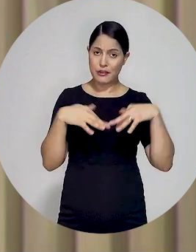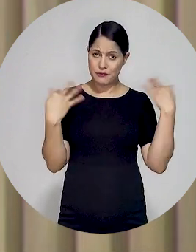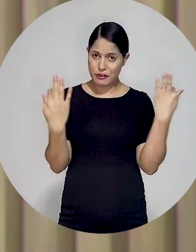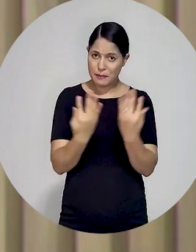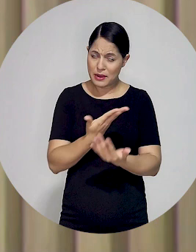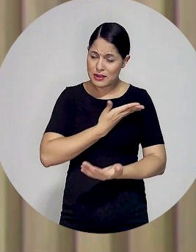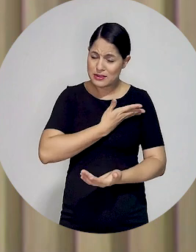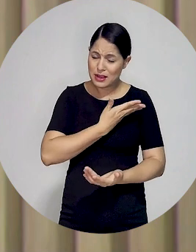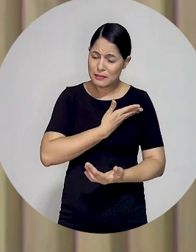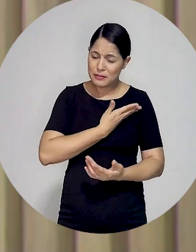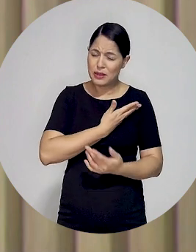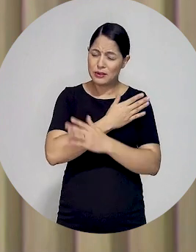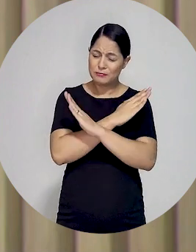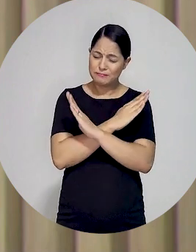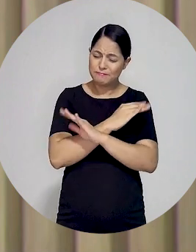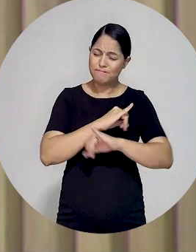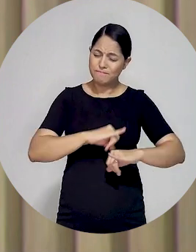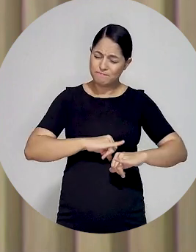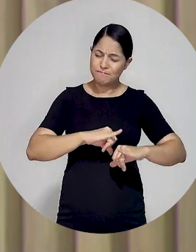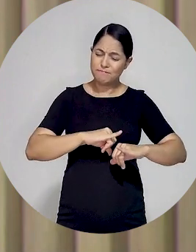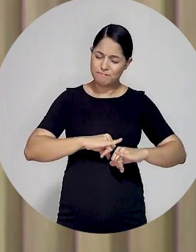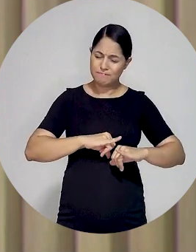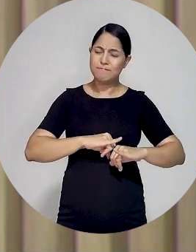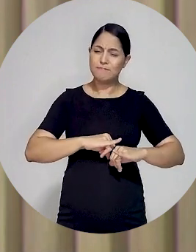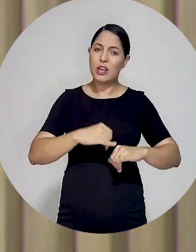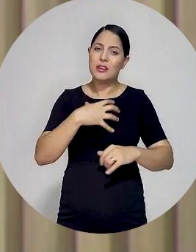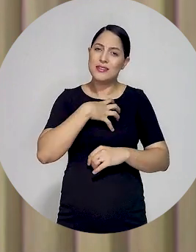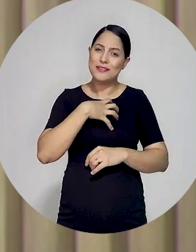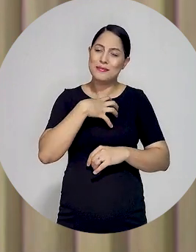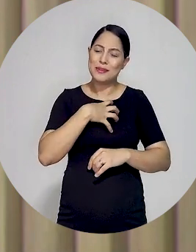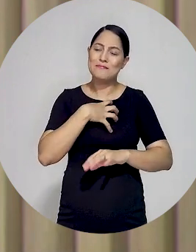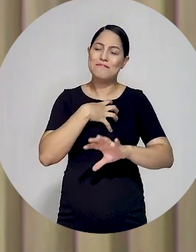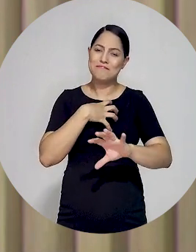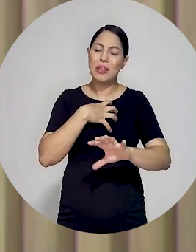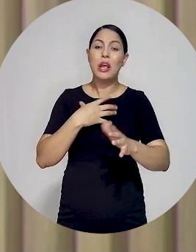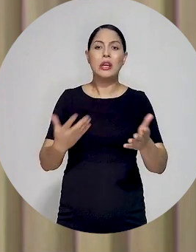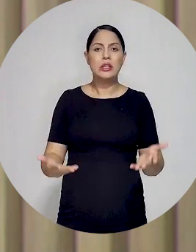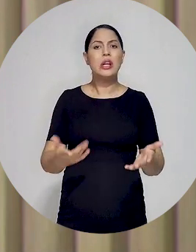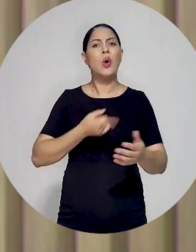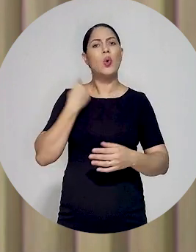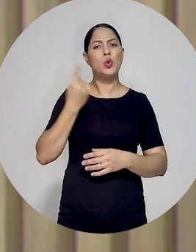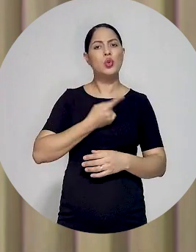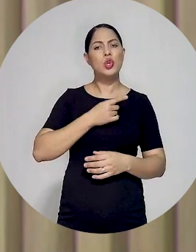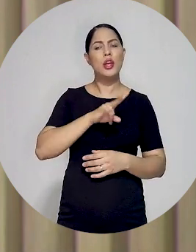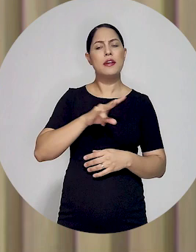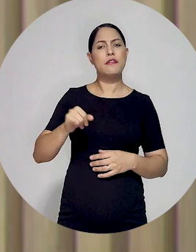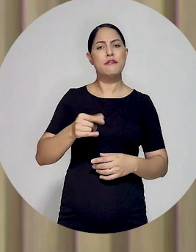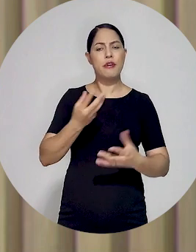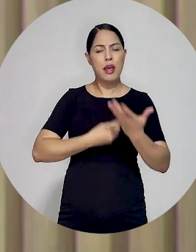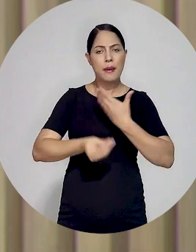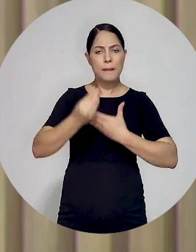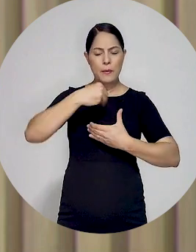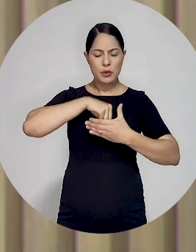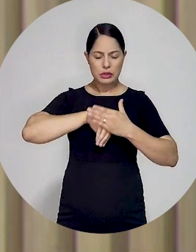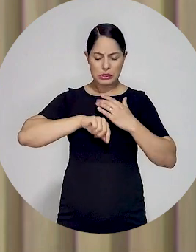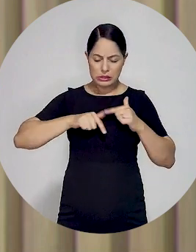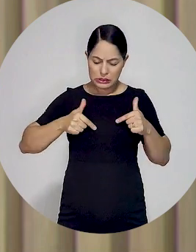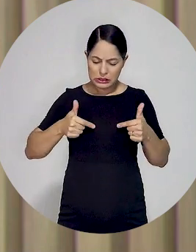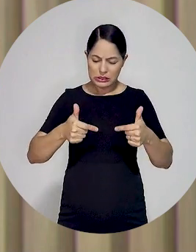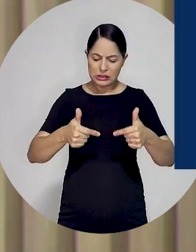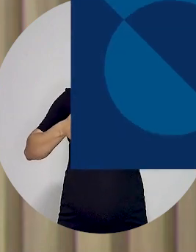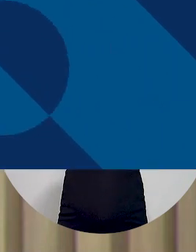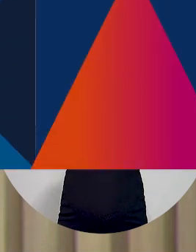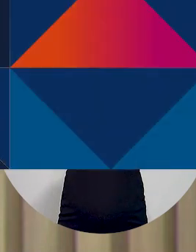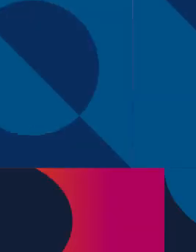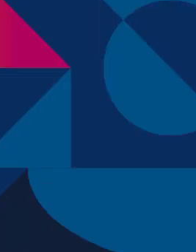levar conforto às famílias e aos amigos que sofreram este luto. Reitero que o legado desses nomes nos transformará por dentro. Eles nos